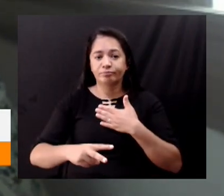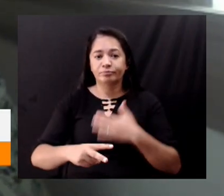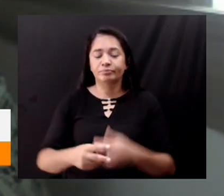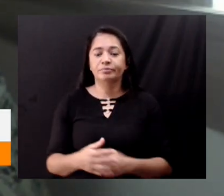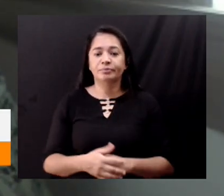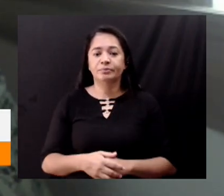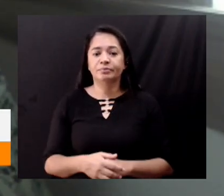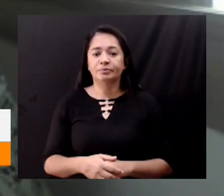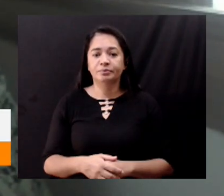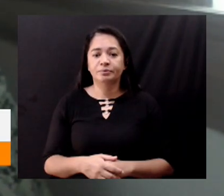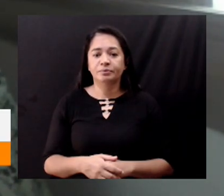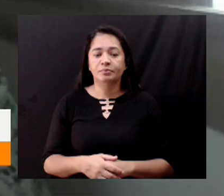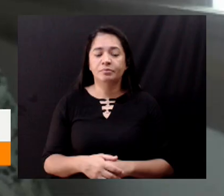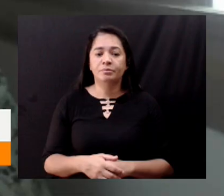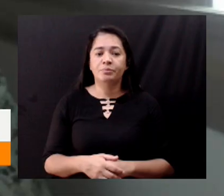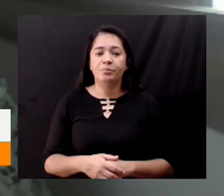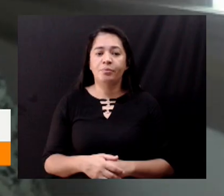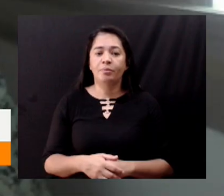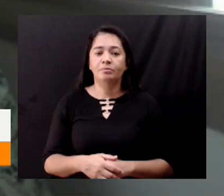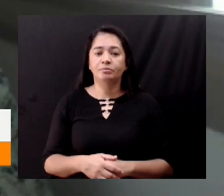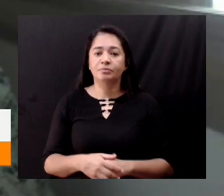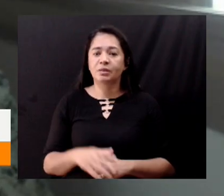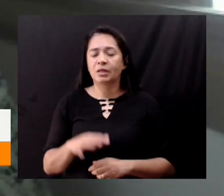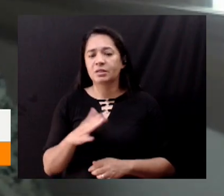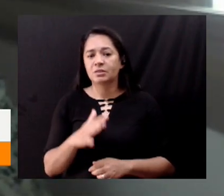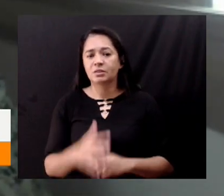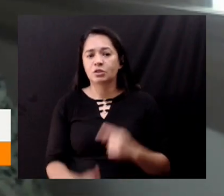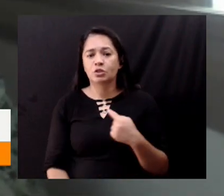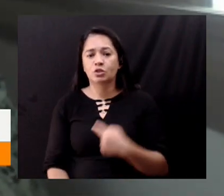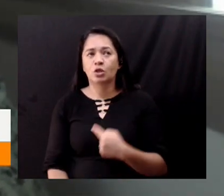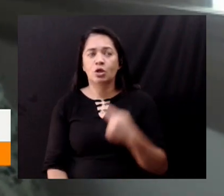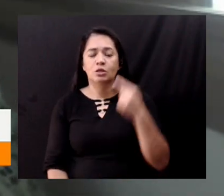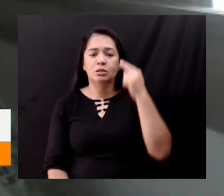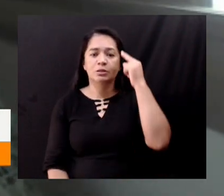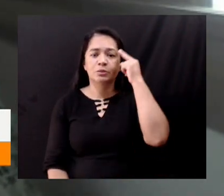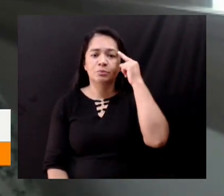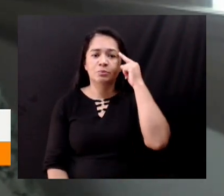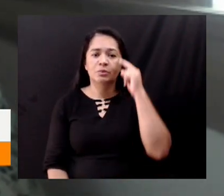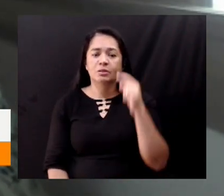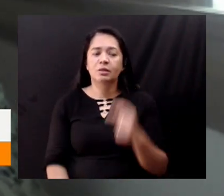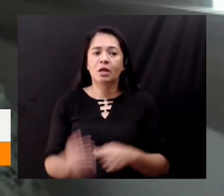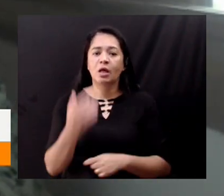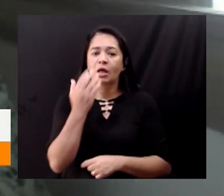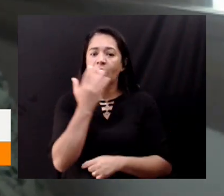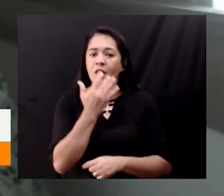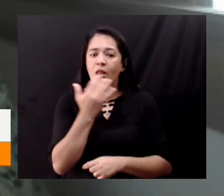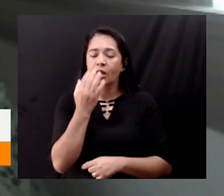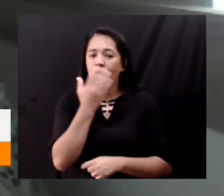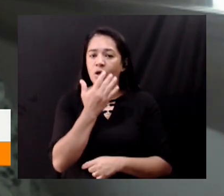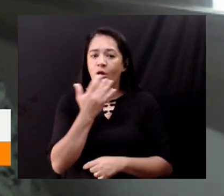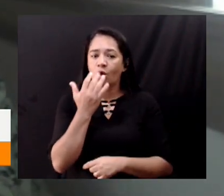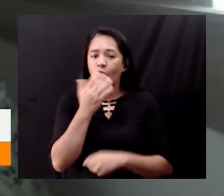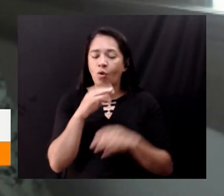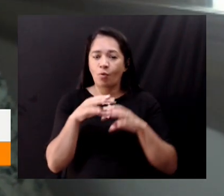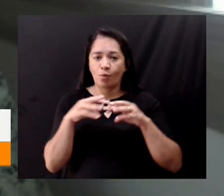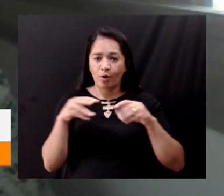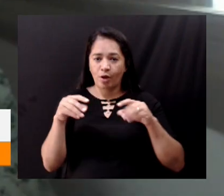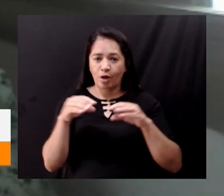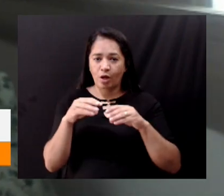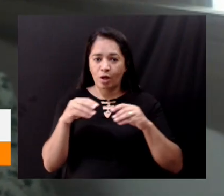Então, o que a gente pensa, né? O açúcar tem as alterações cerebrais dessa